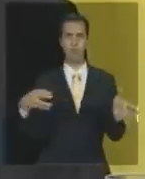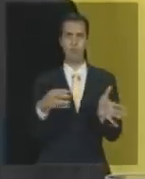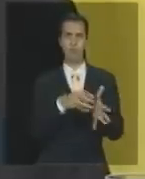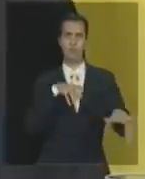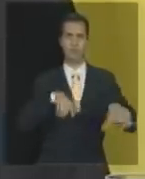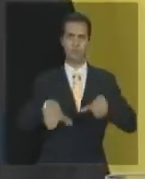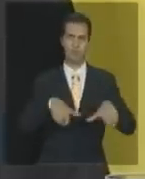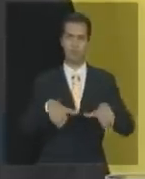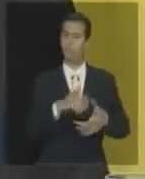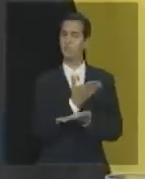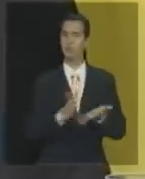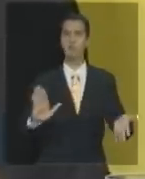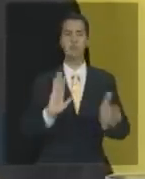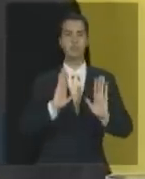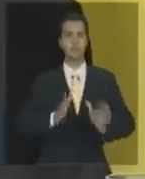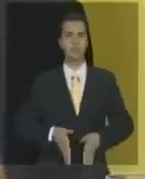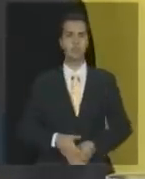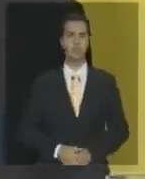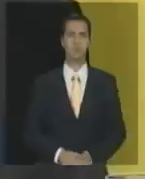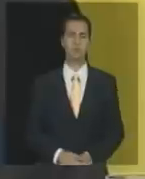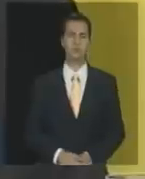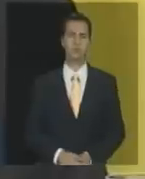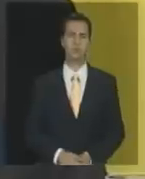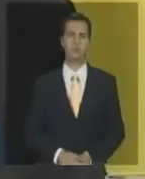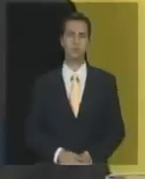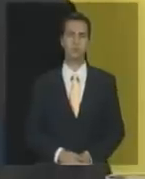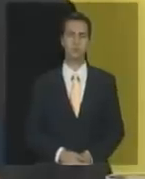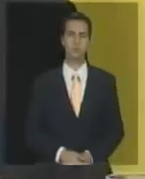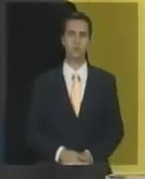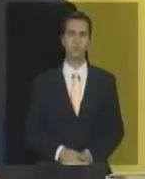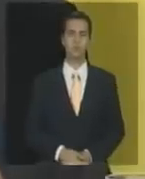os níveis, além